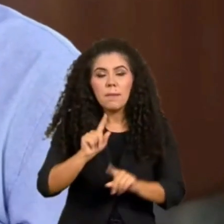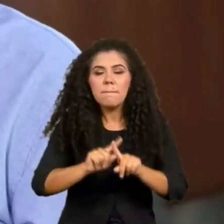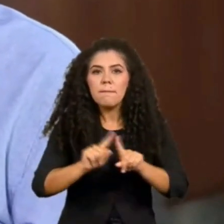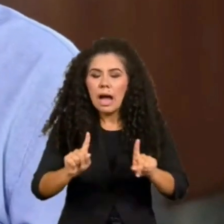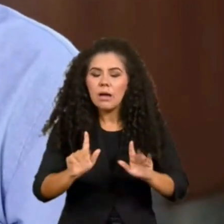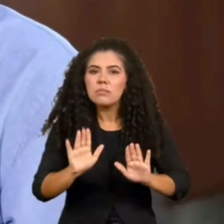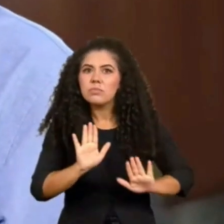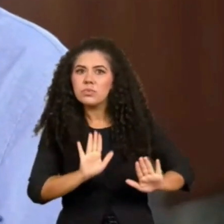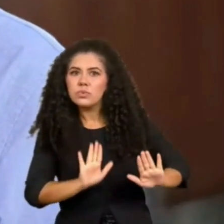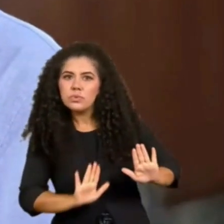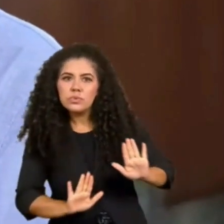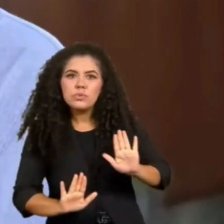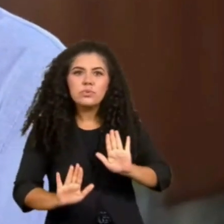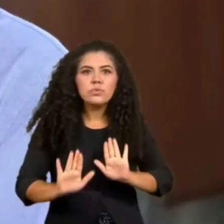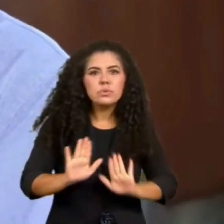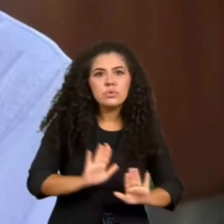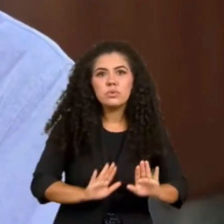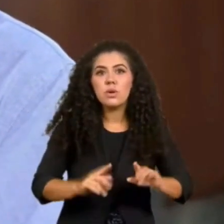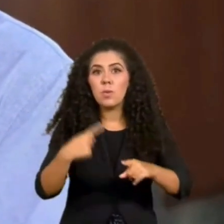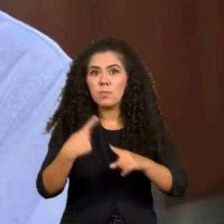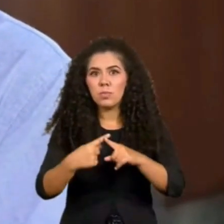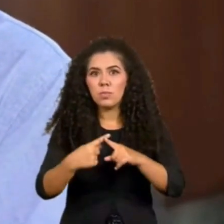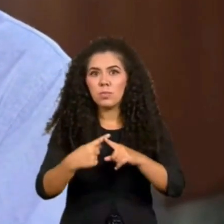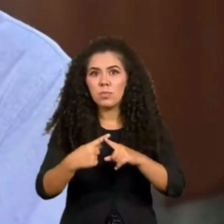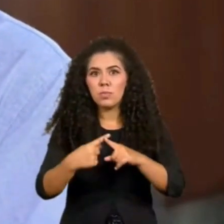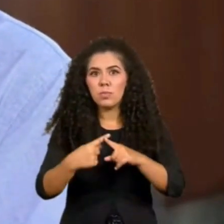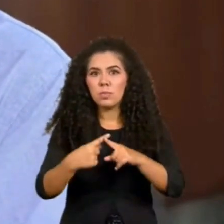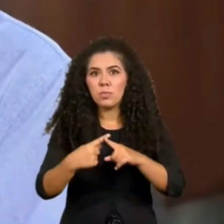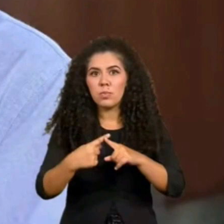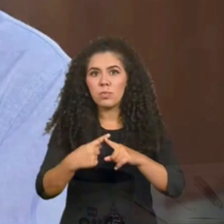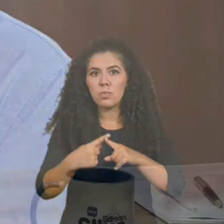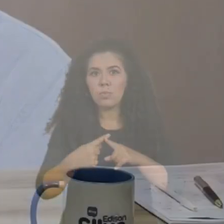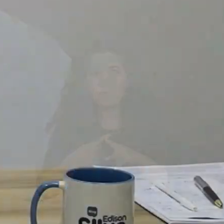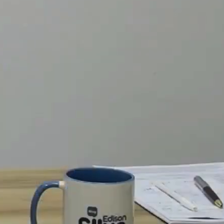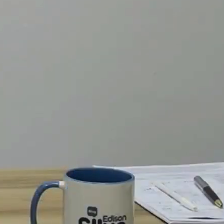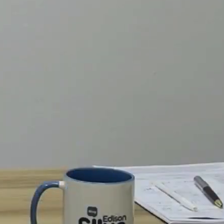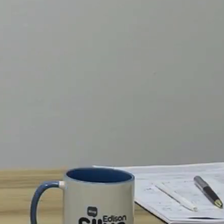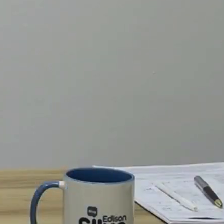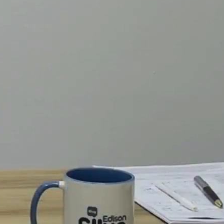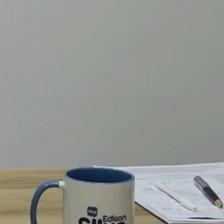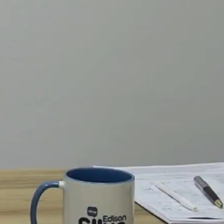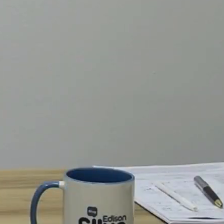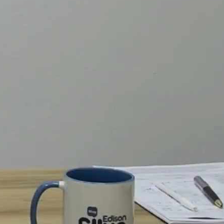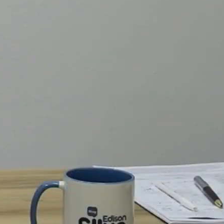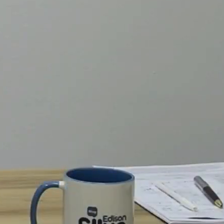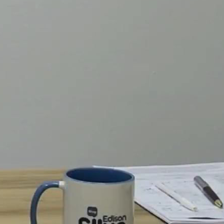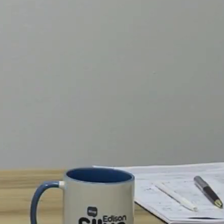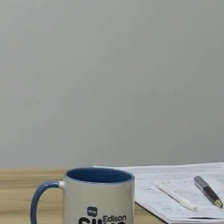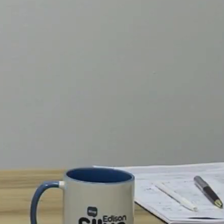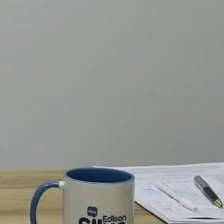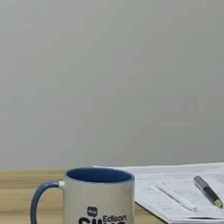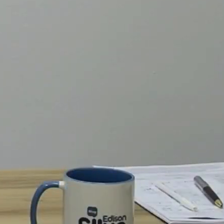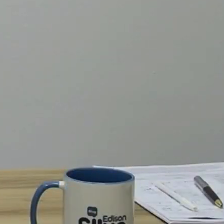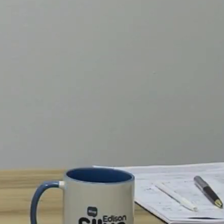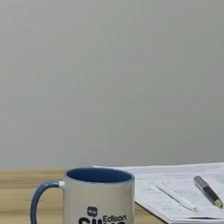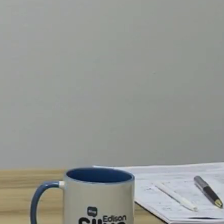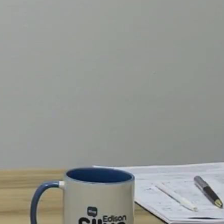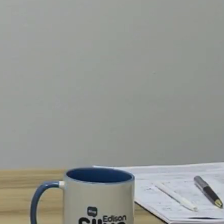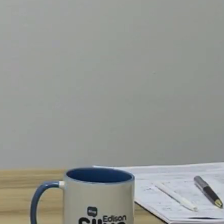eu não posso estragar aquilo que foi o trabalho que os médicos fizeram. Bom, Lula completa